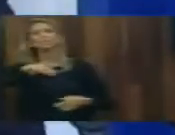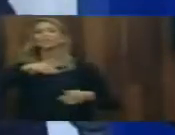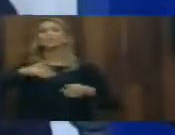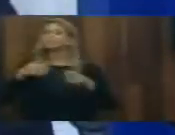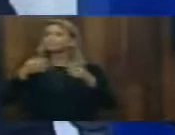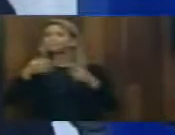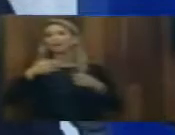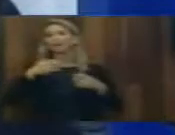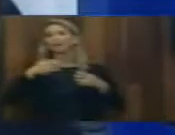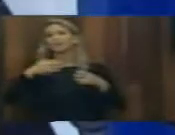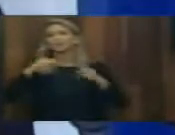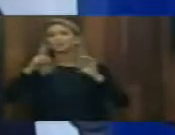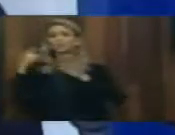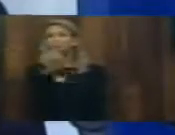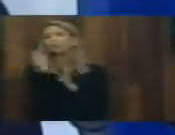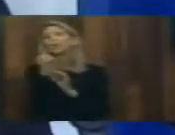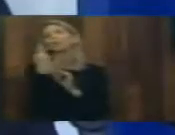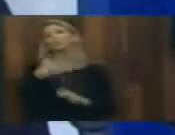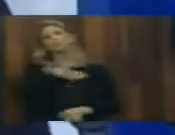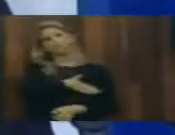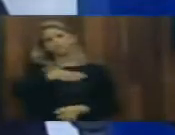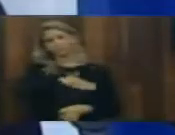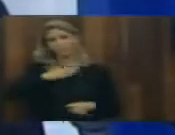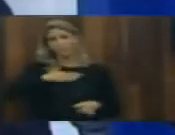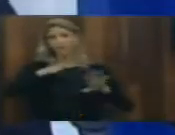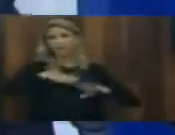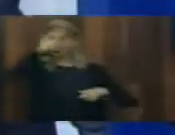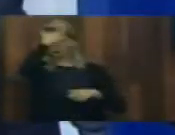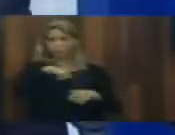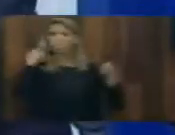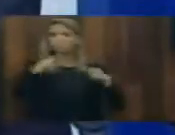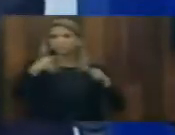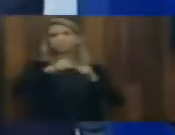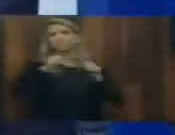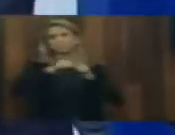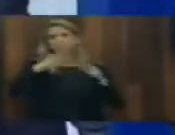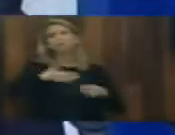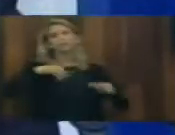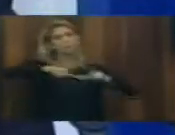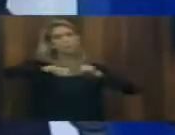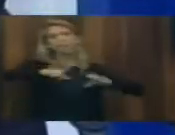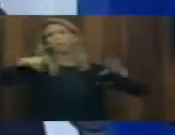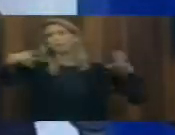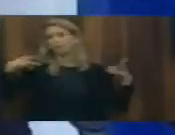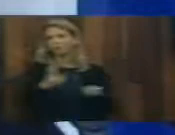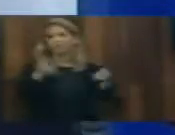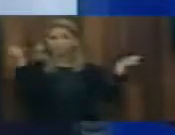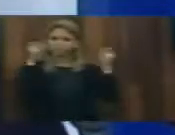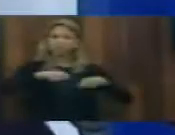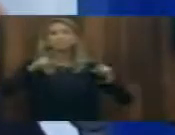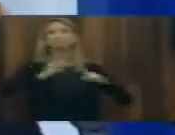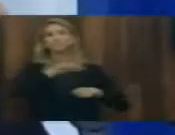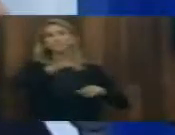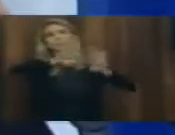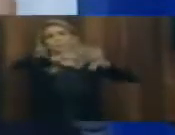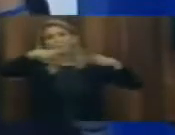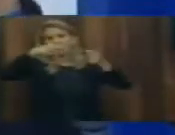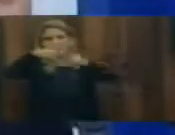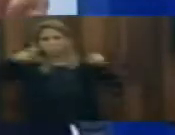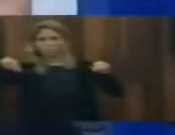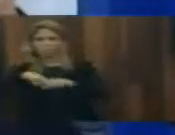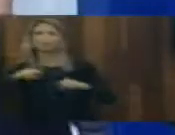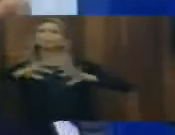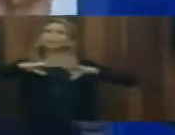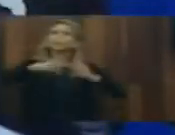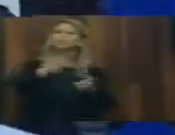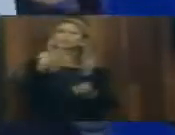agradou. Mas eu estou aqui para fazer o meu trabalho com excelência e deixar a porta do meu gabinete aberta para todos.